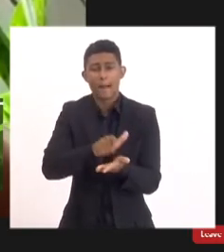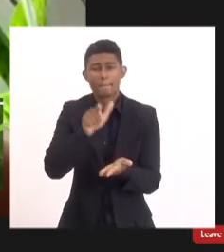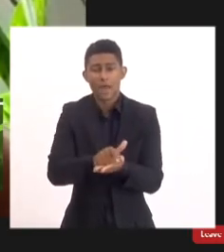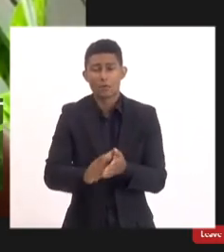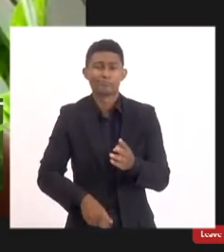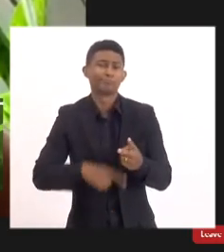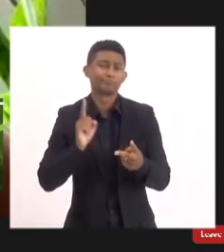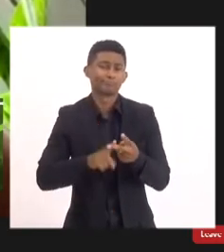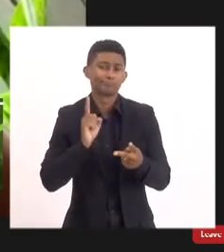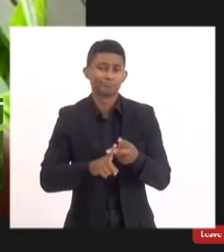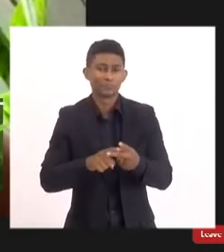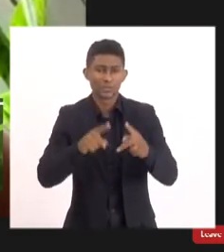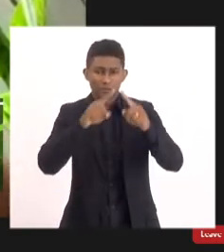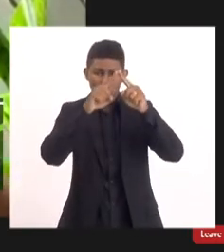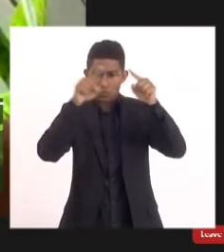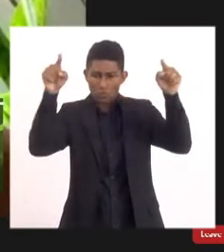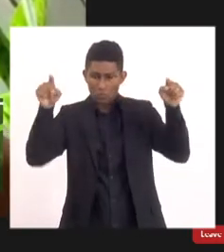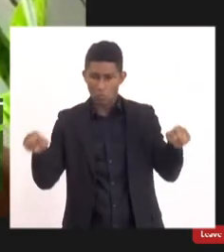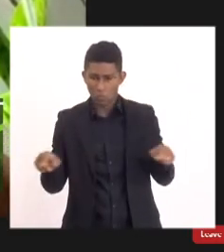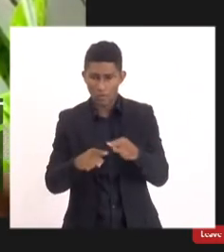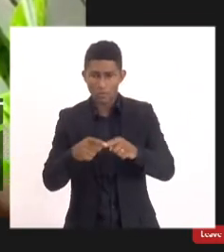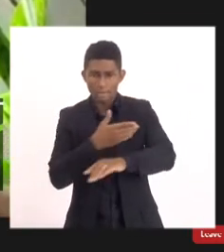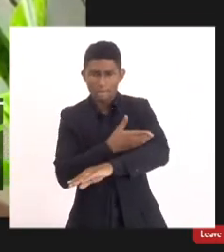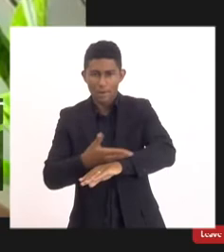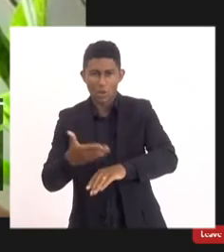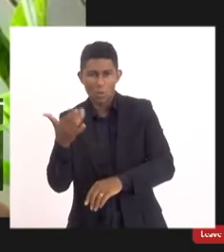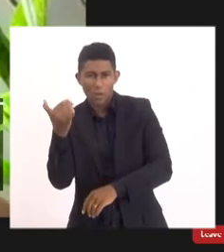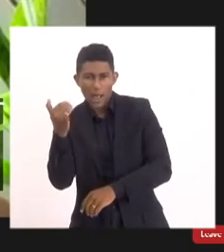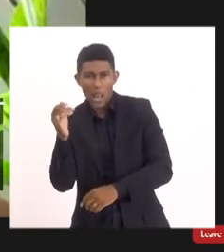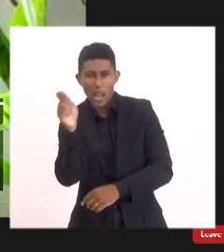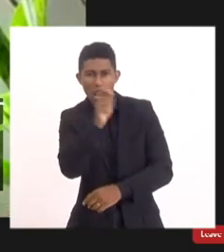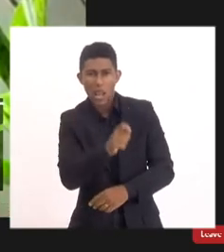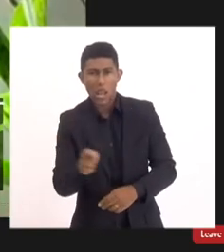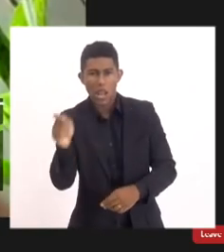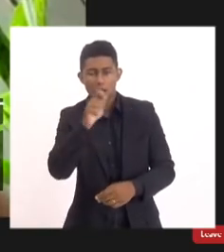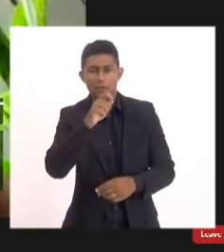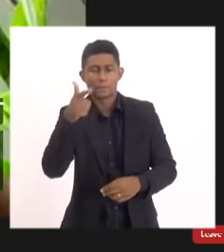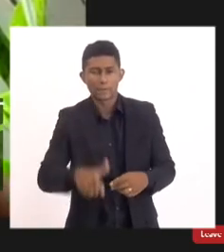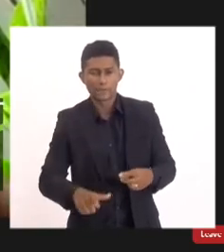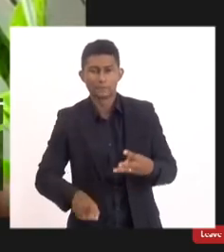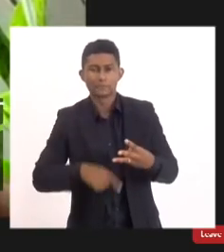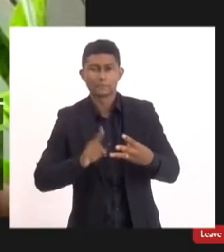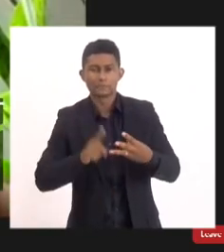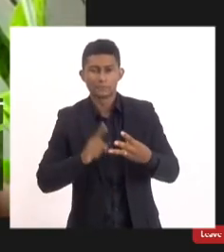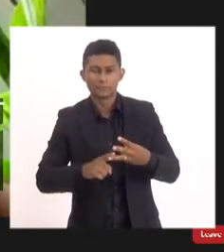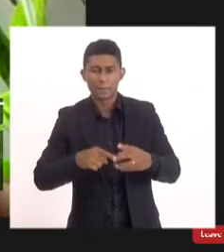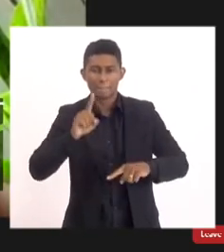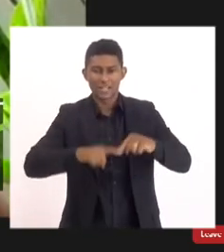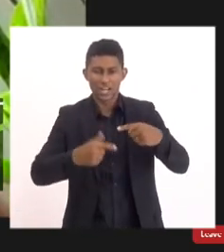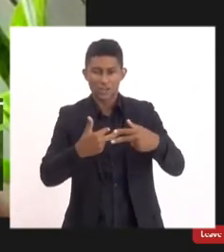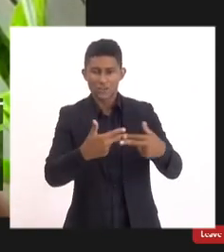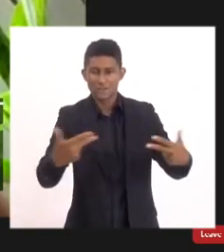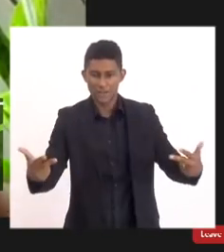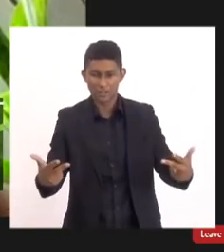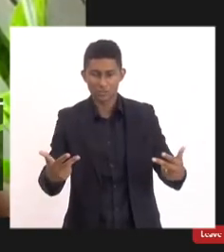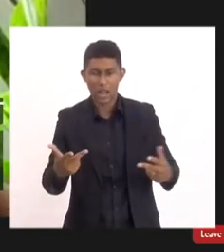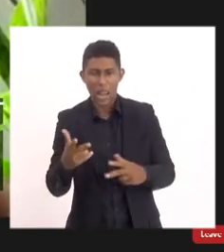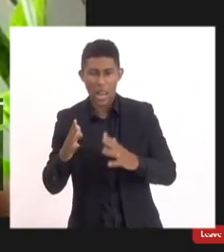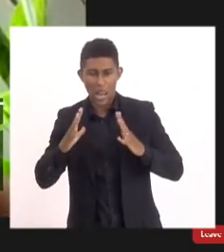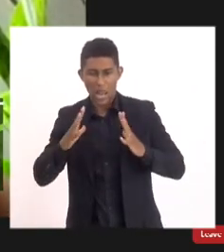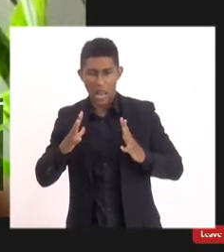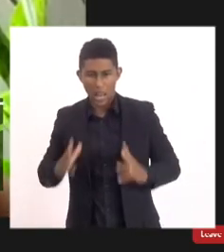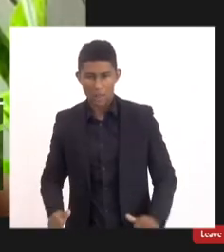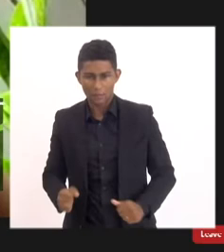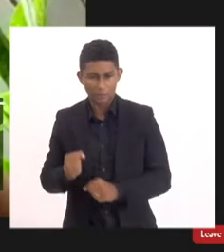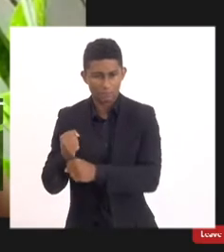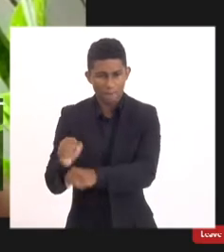quadro, com material de limpeza, que é de precaríssima qualidade, que as